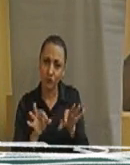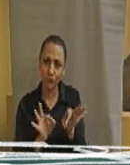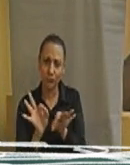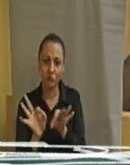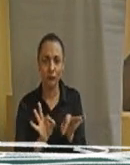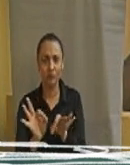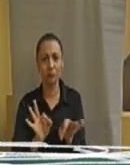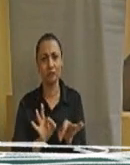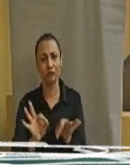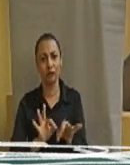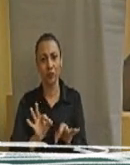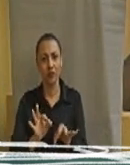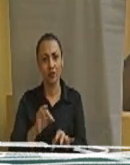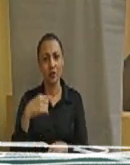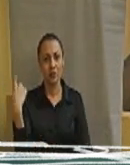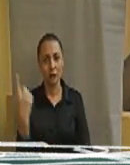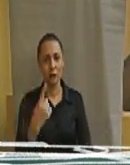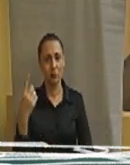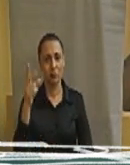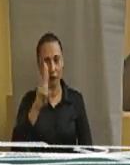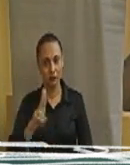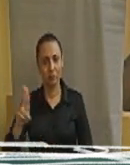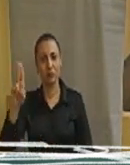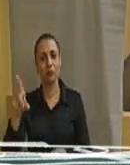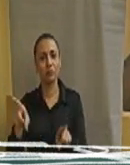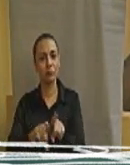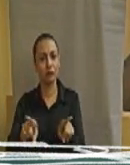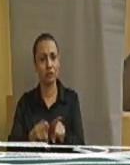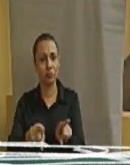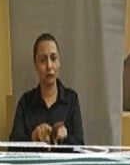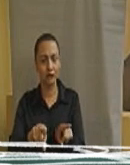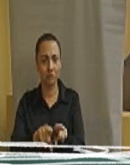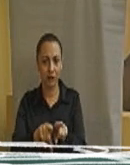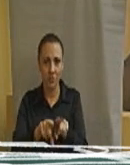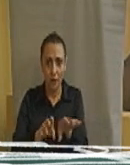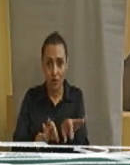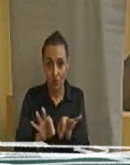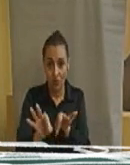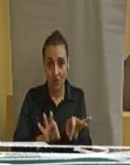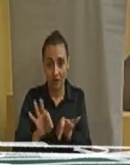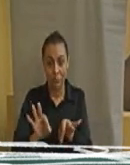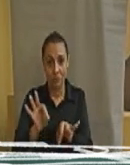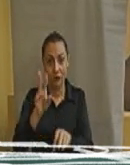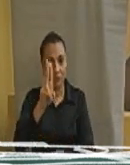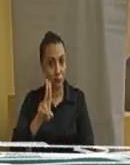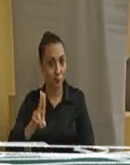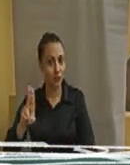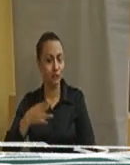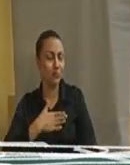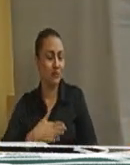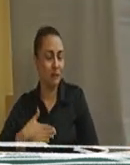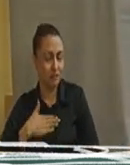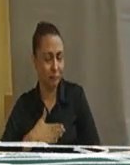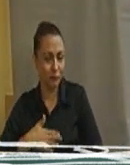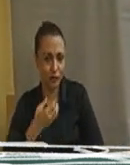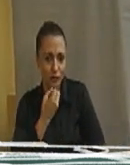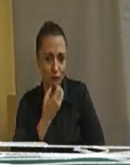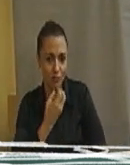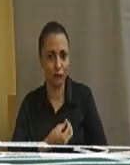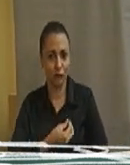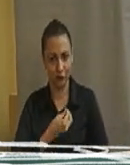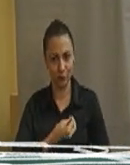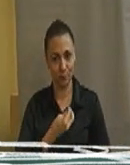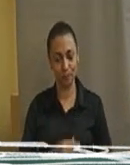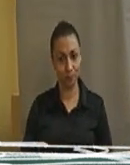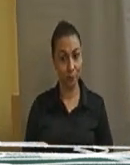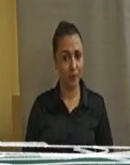e na manutenção da nossa universidade, bem como deixar a nossa universidade mais agradável de se viver.